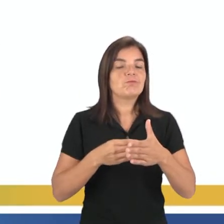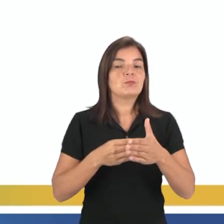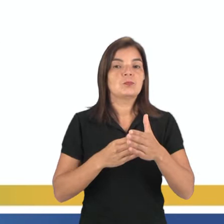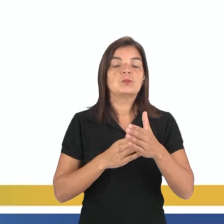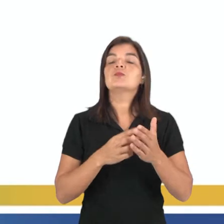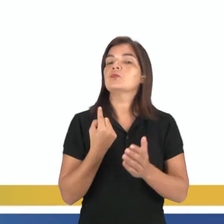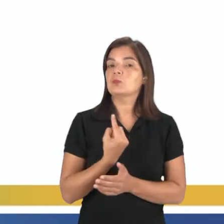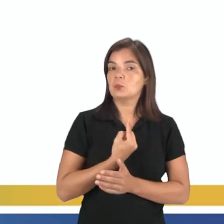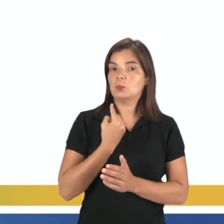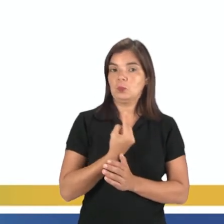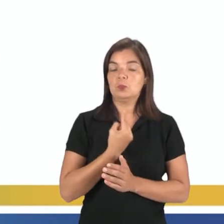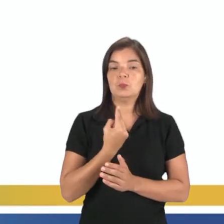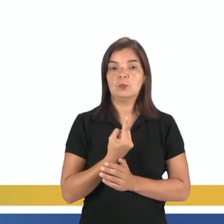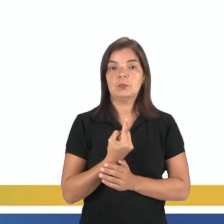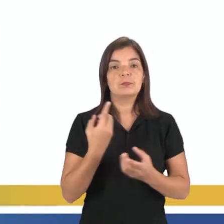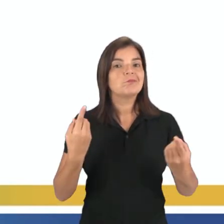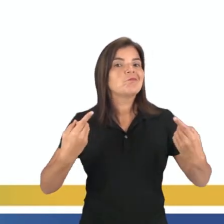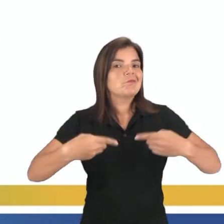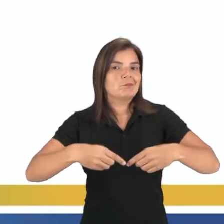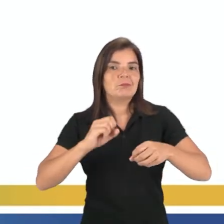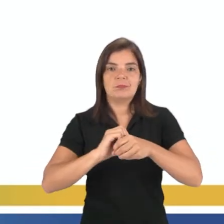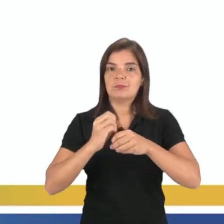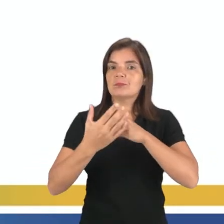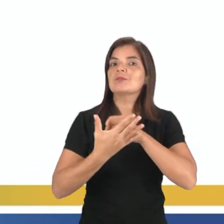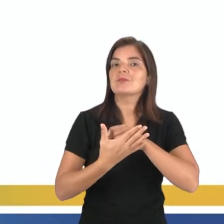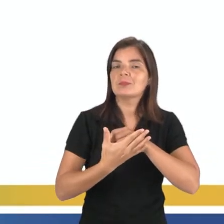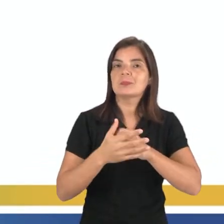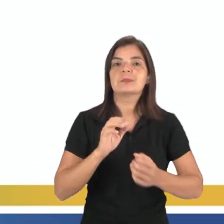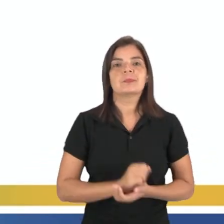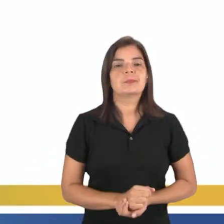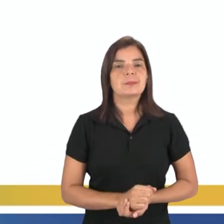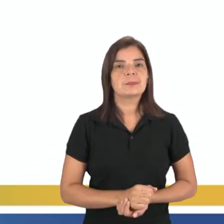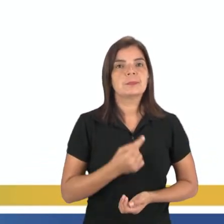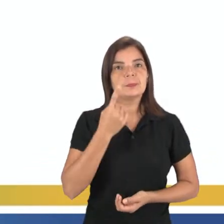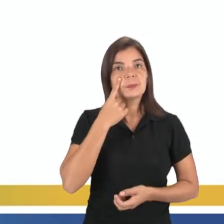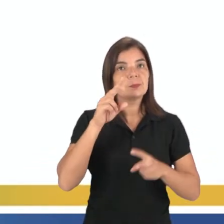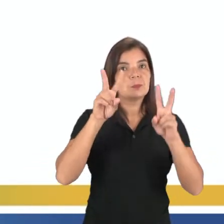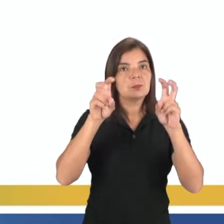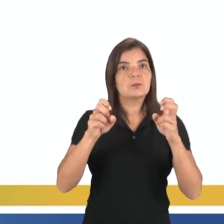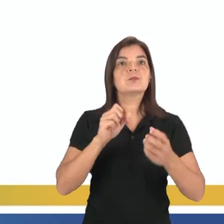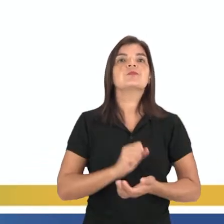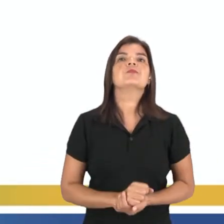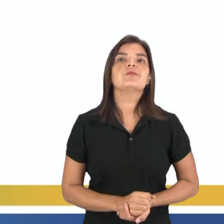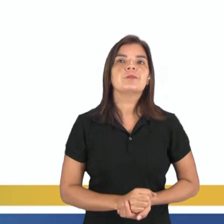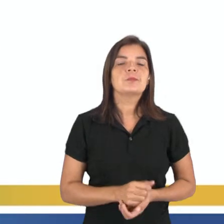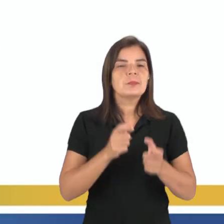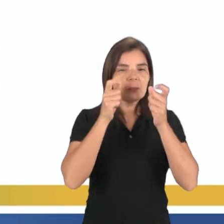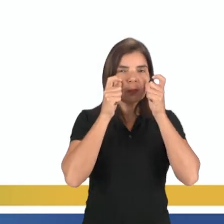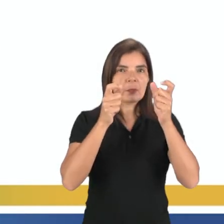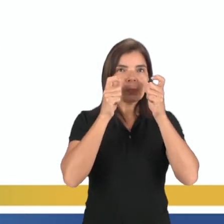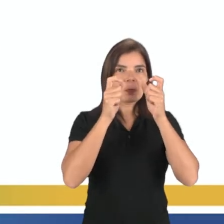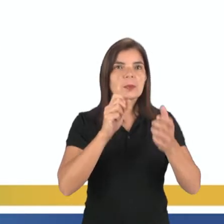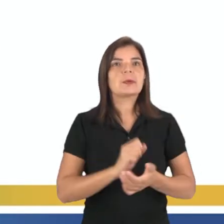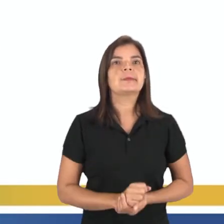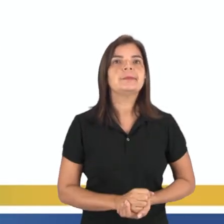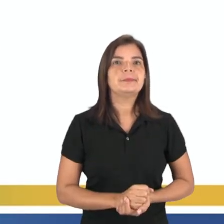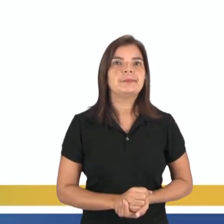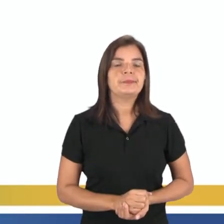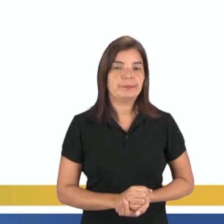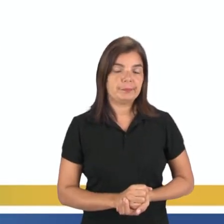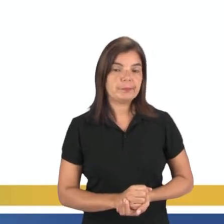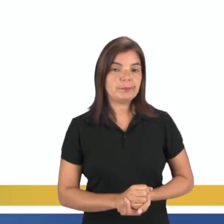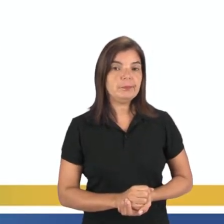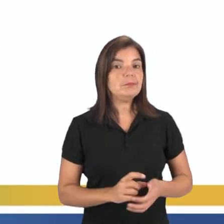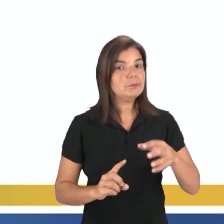isolamento social de combate à Covid-19? Vou repetir o título para vocês prestarem bastante atenção sobre